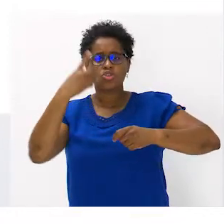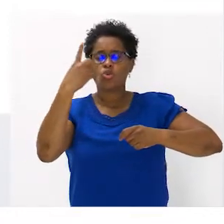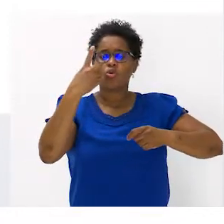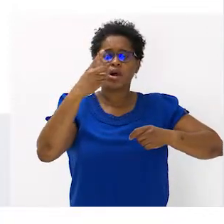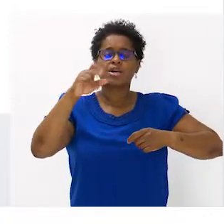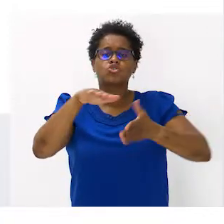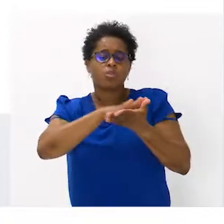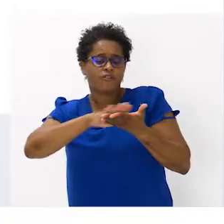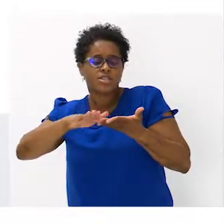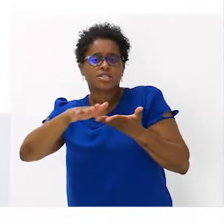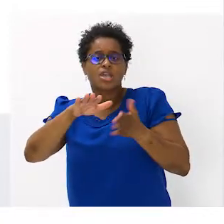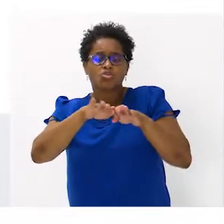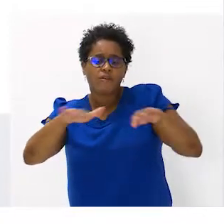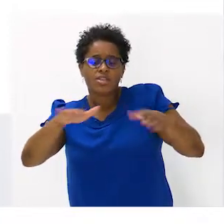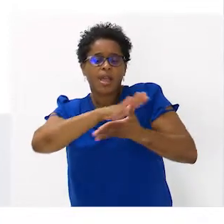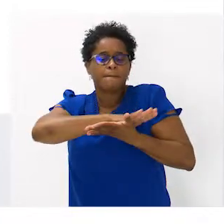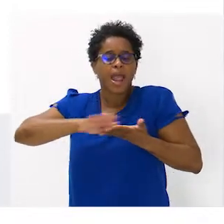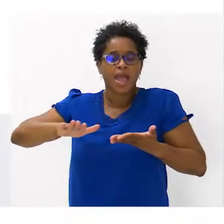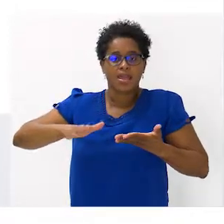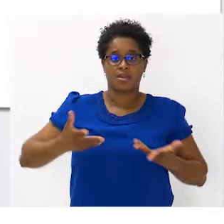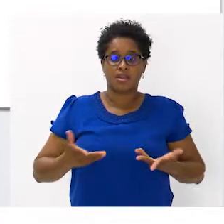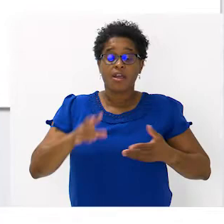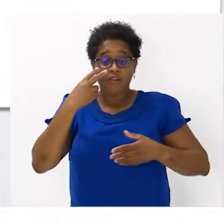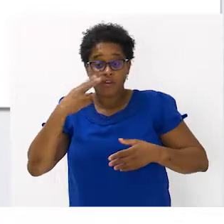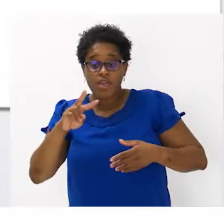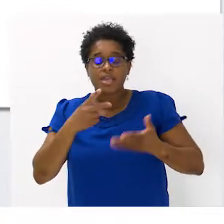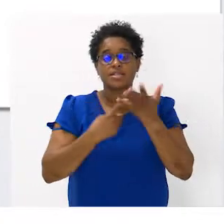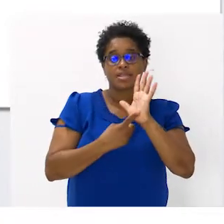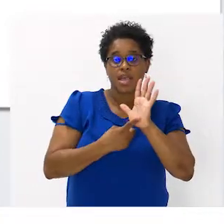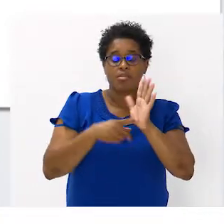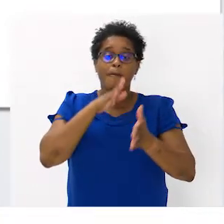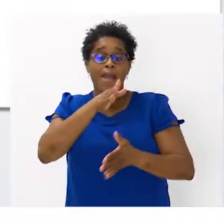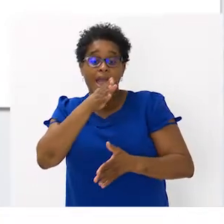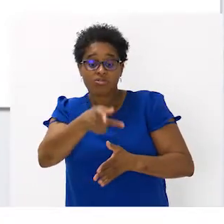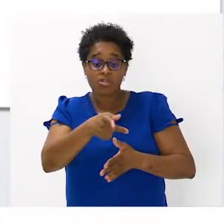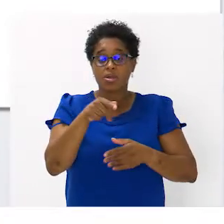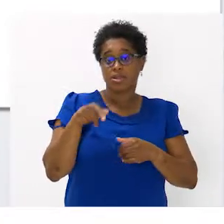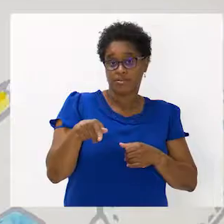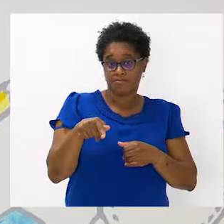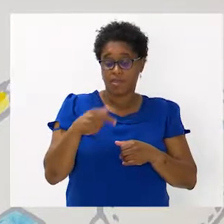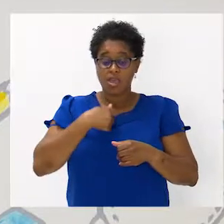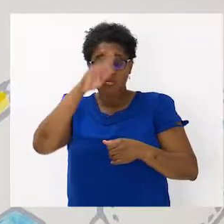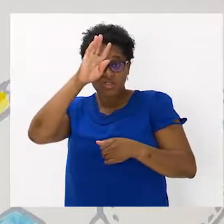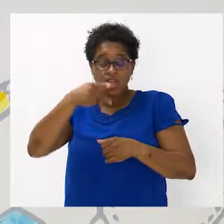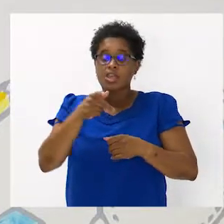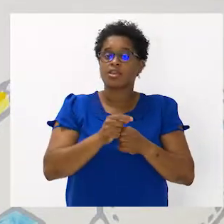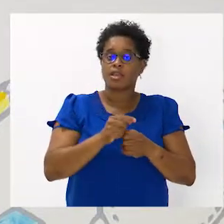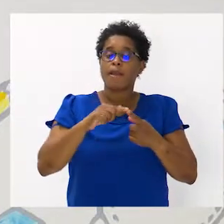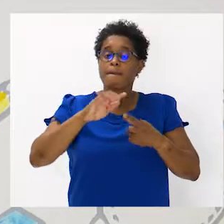superfície plana. Vejamos então, vamos ver um exemplo prático. Temos aqui, eu sei